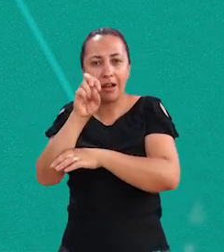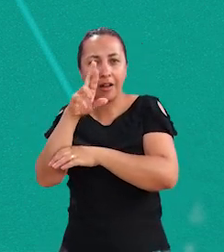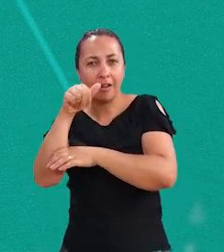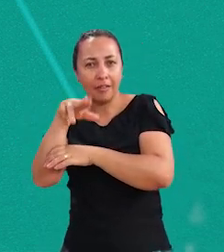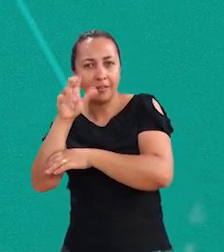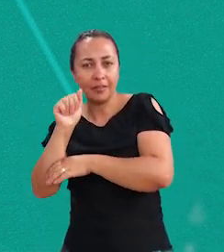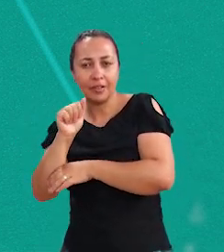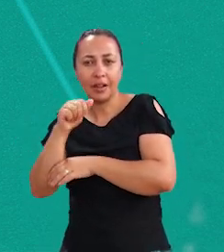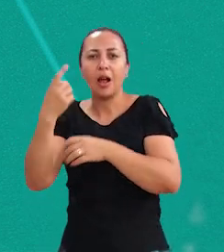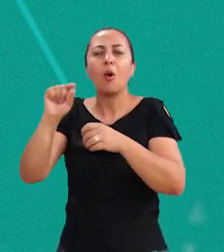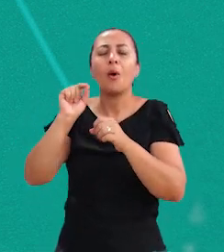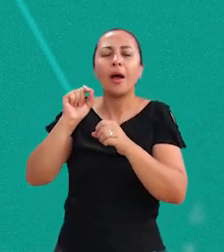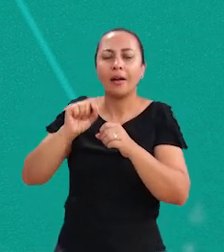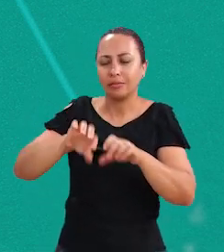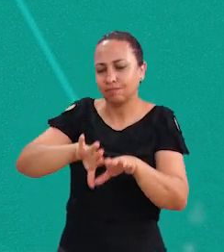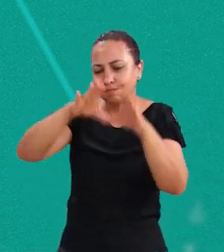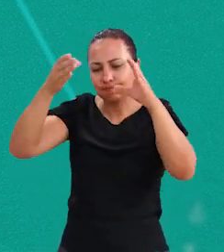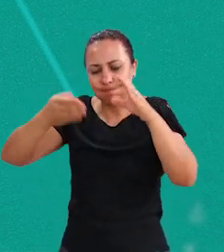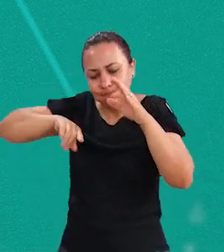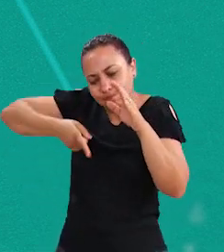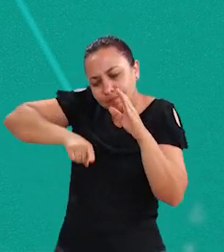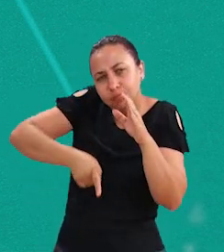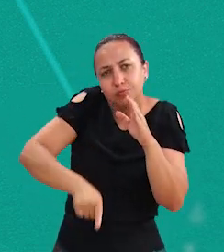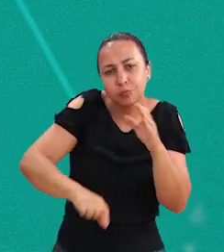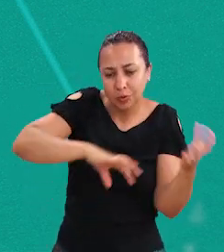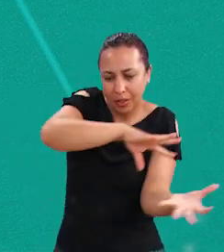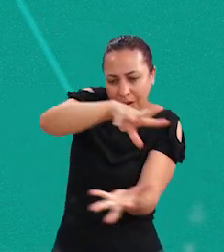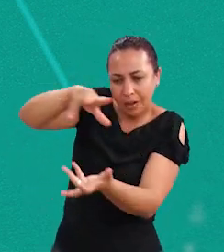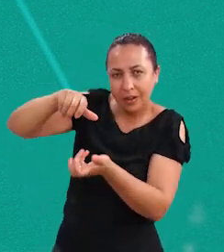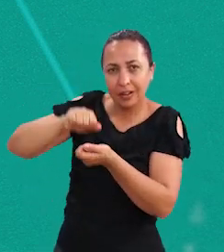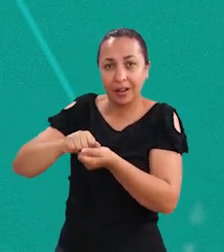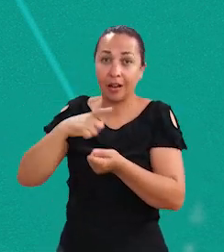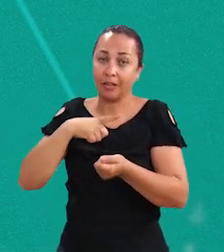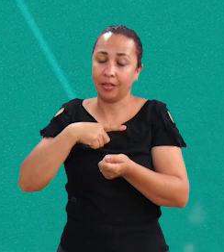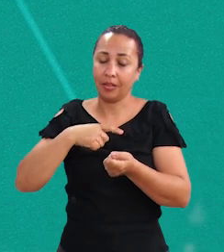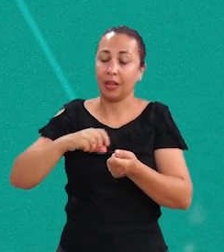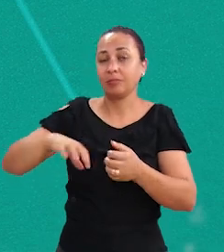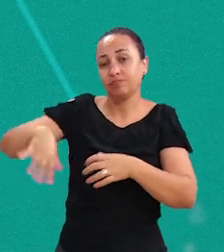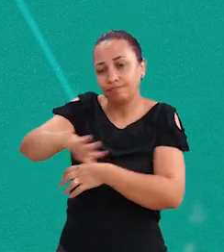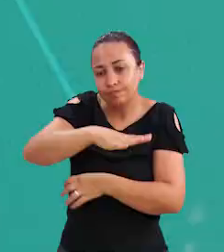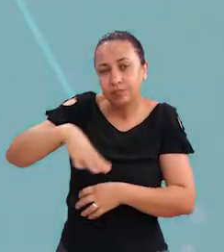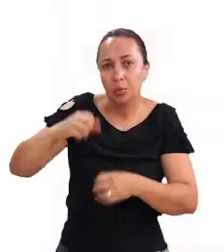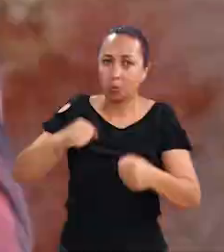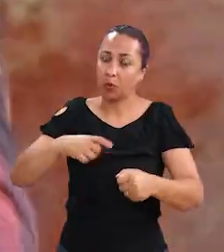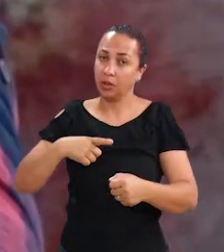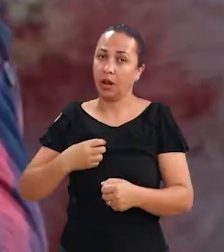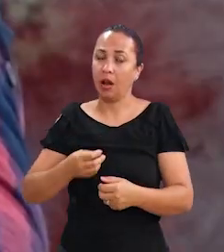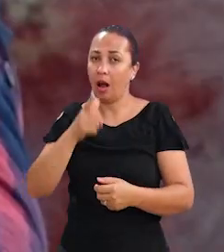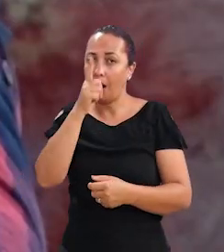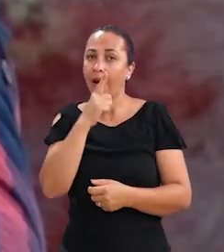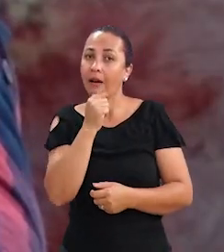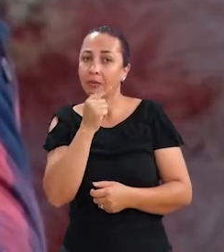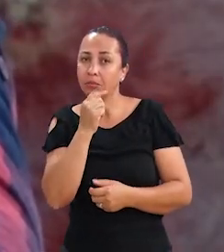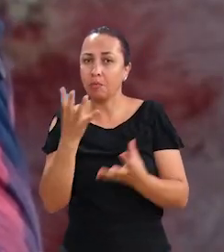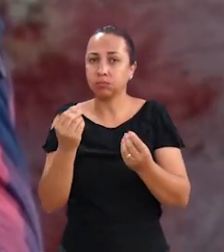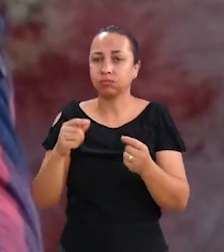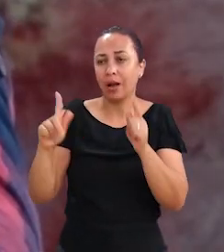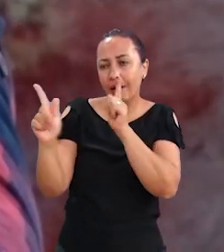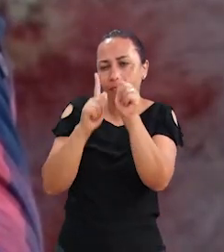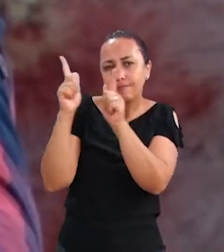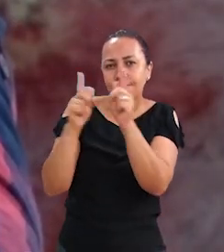Cavernas são ambientes vazios que tem dentro da crosta terrestre. Esses ambientes podem estar cheios de